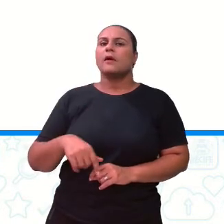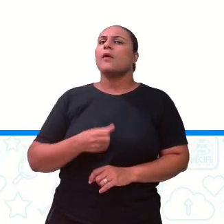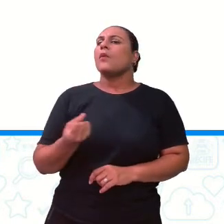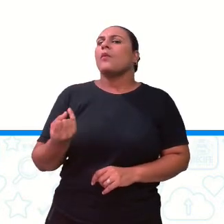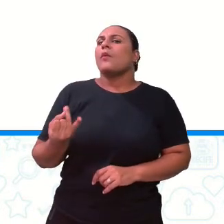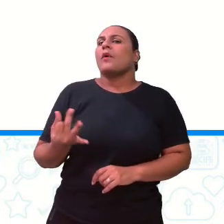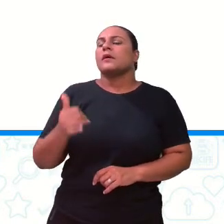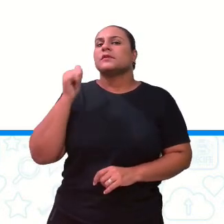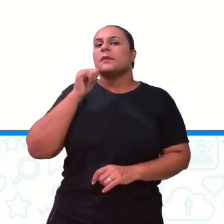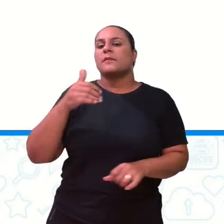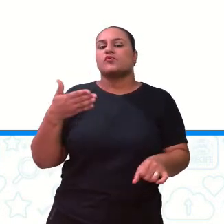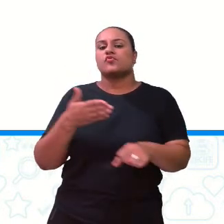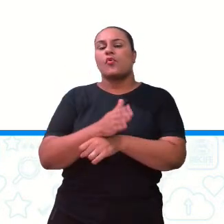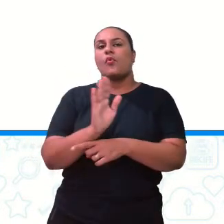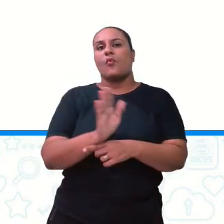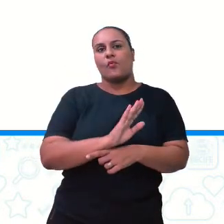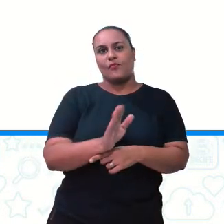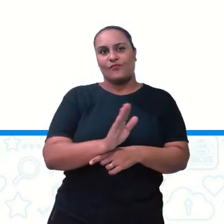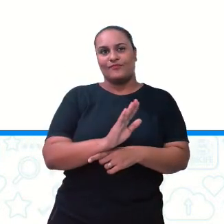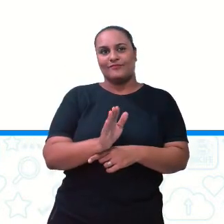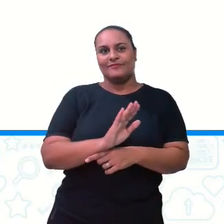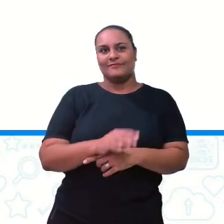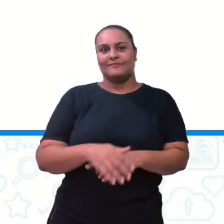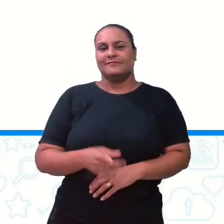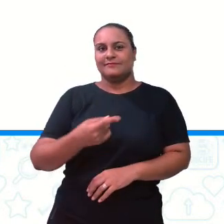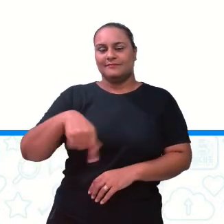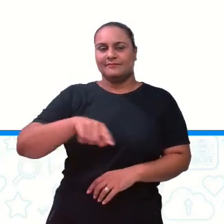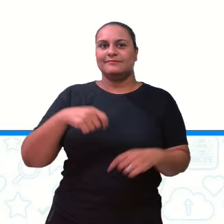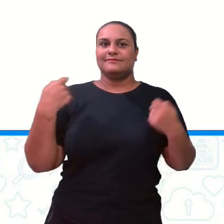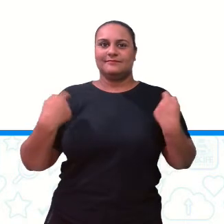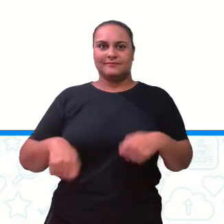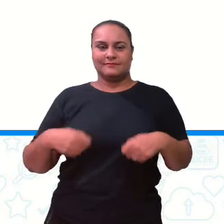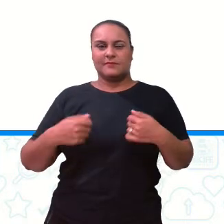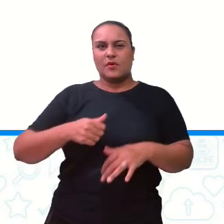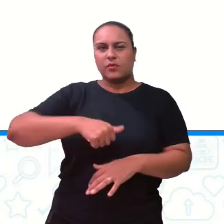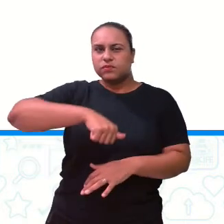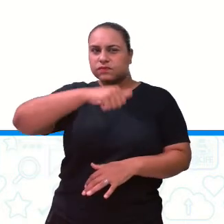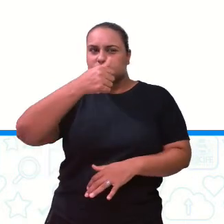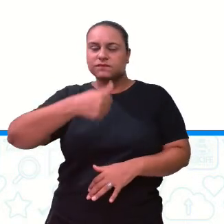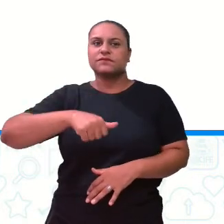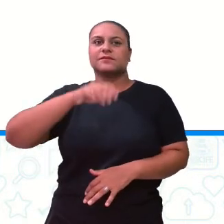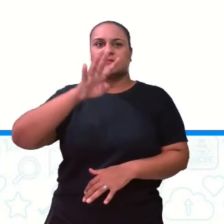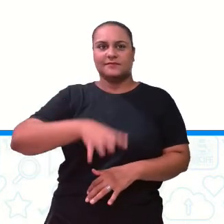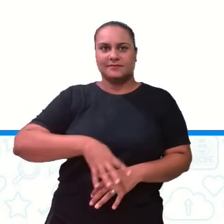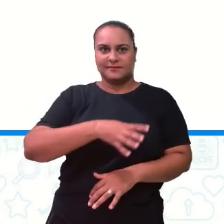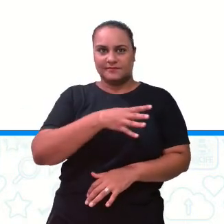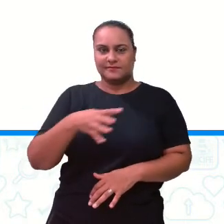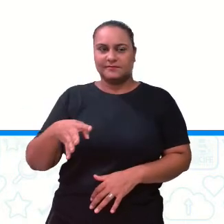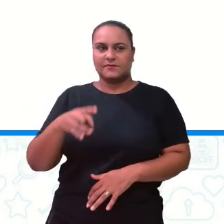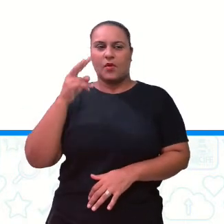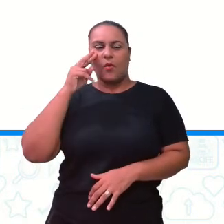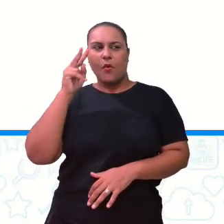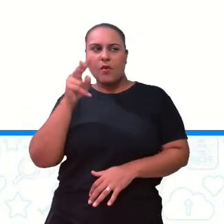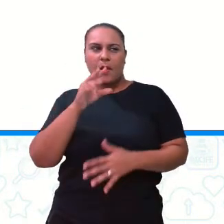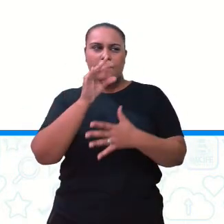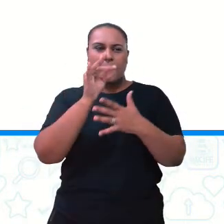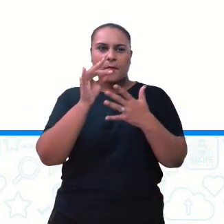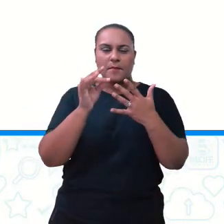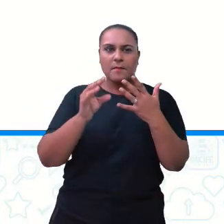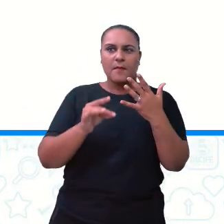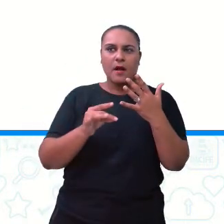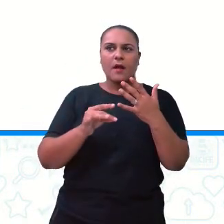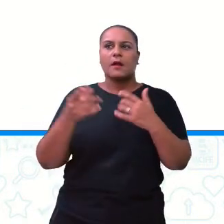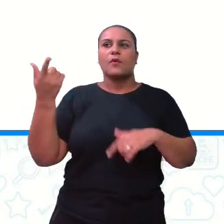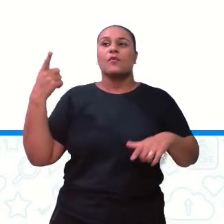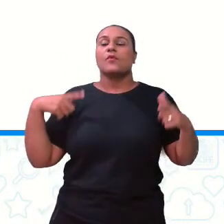ir ao cinema? Vocês vão precisar analisar essa tabela, olhar aí o